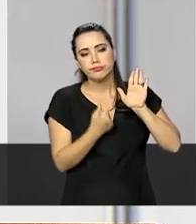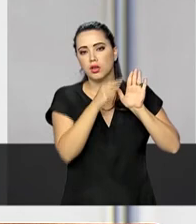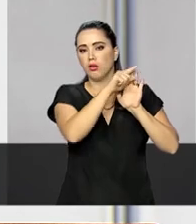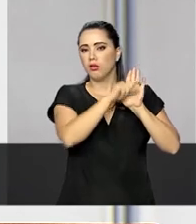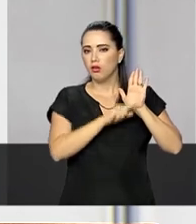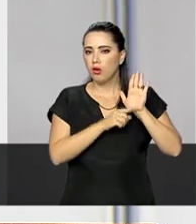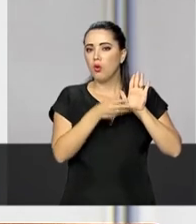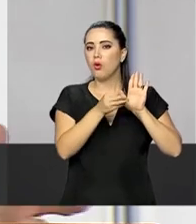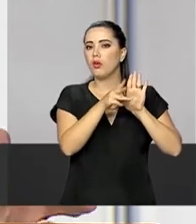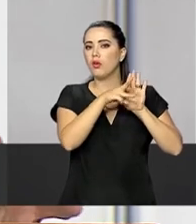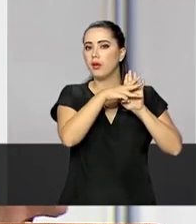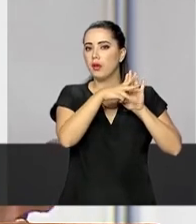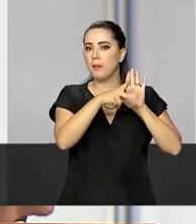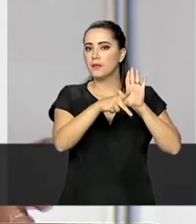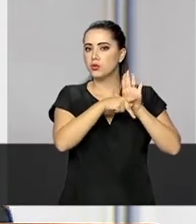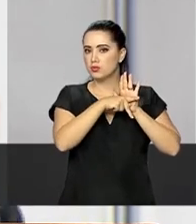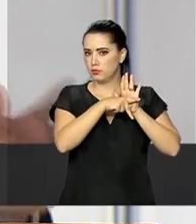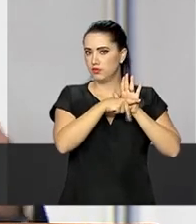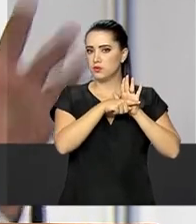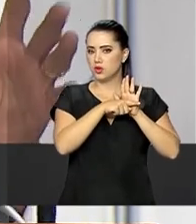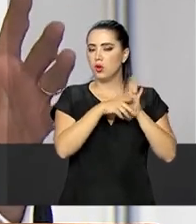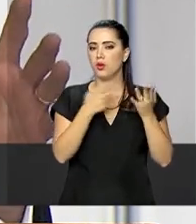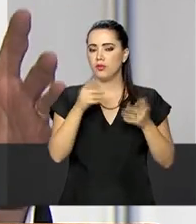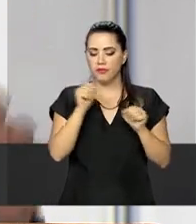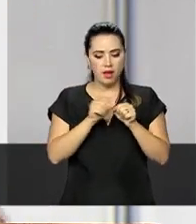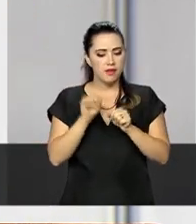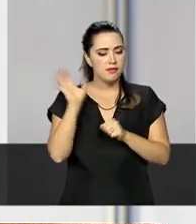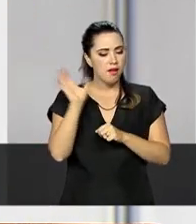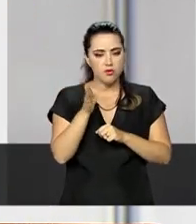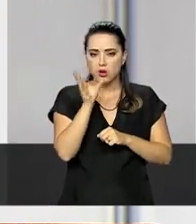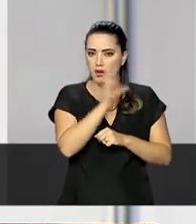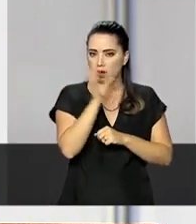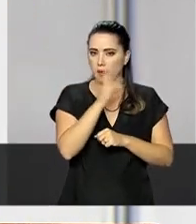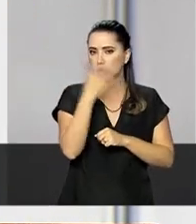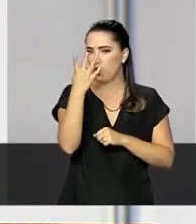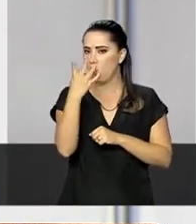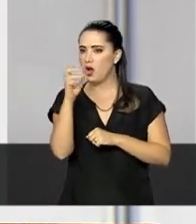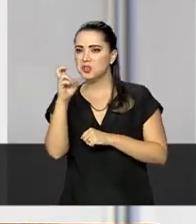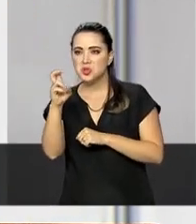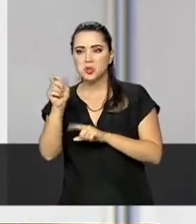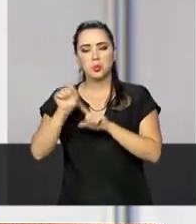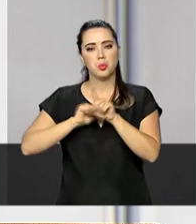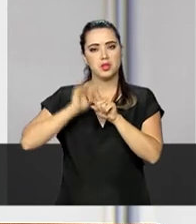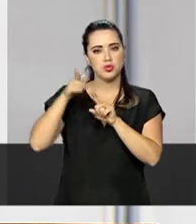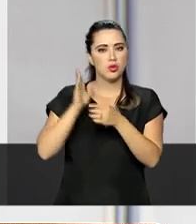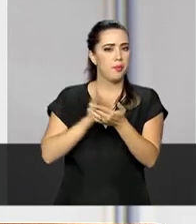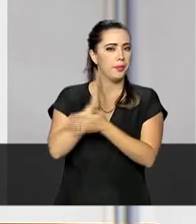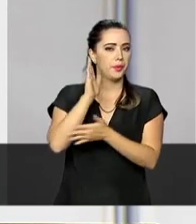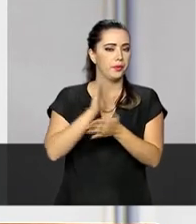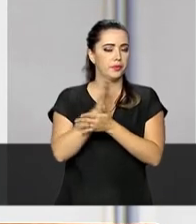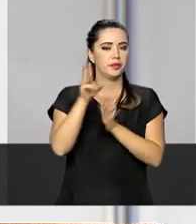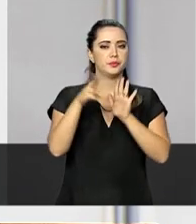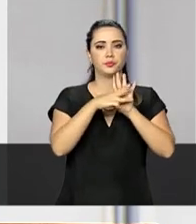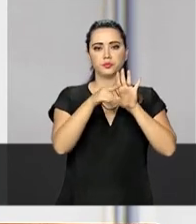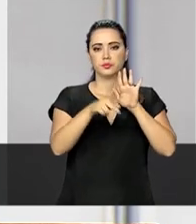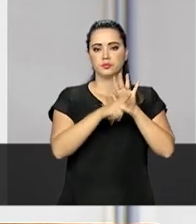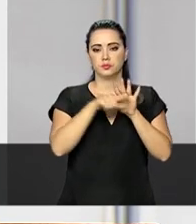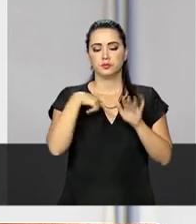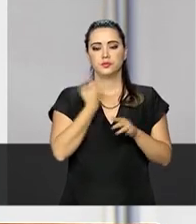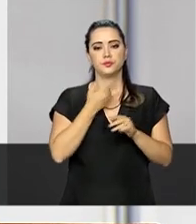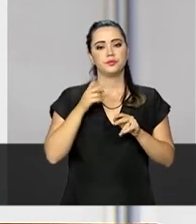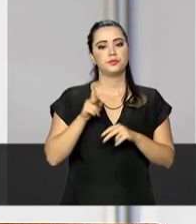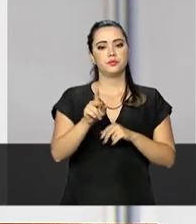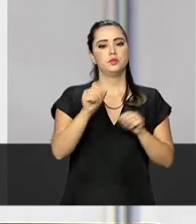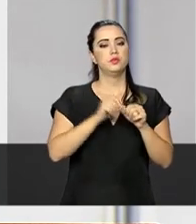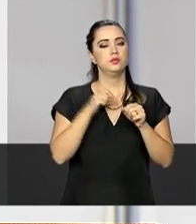medida provisória vamos fazer aquilo em 45 meses aprovada a medida provisória que nós sempre fazemos as nossas nossos